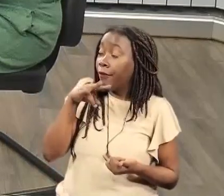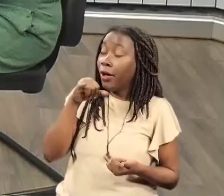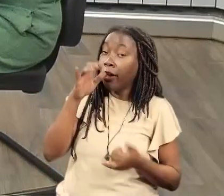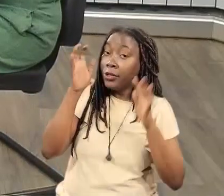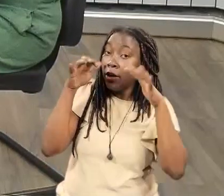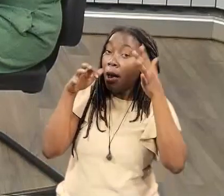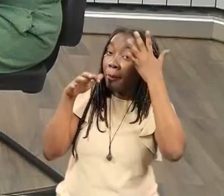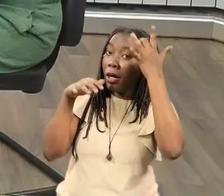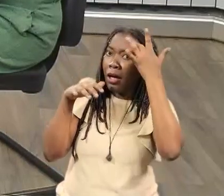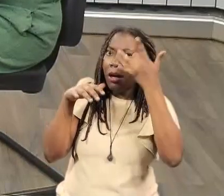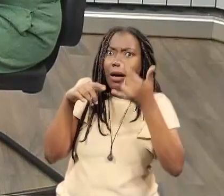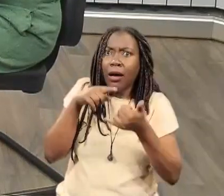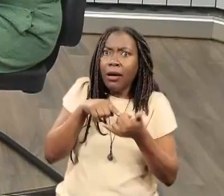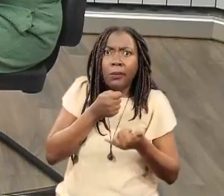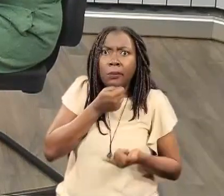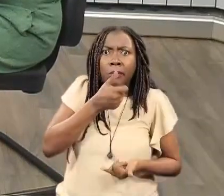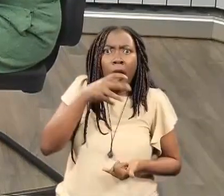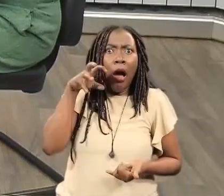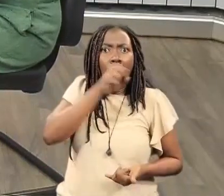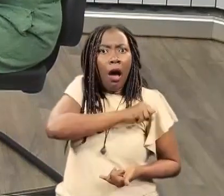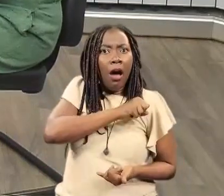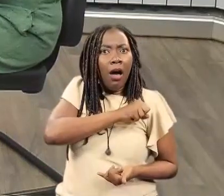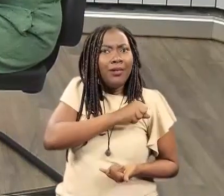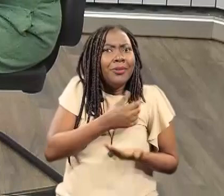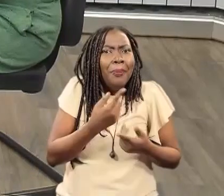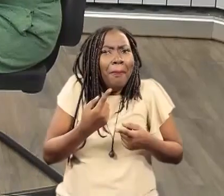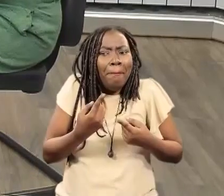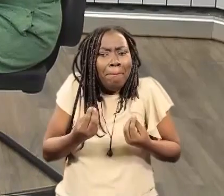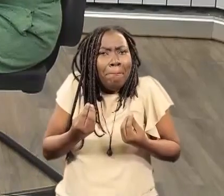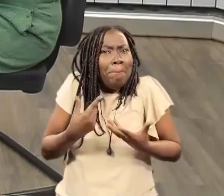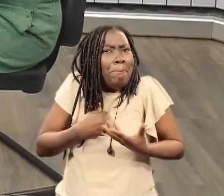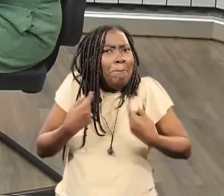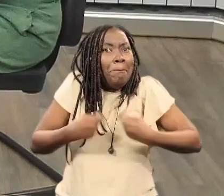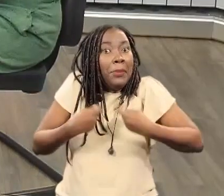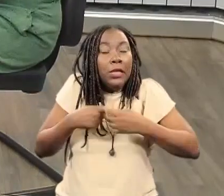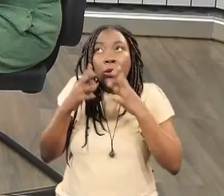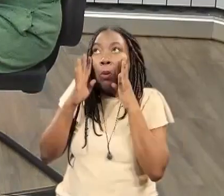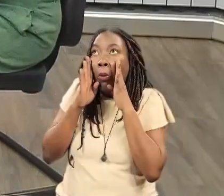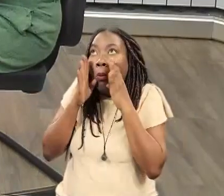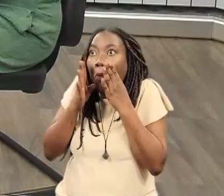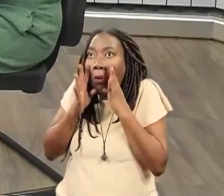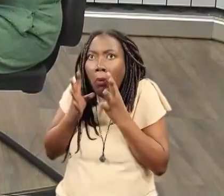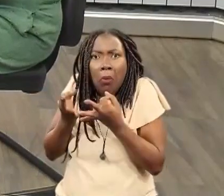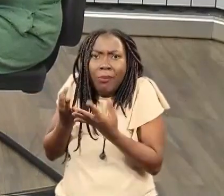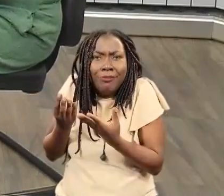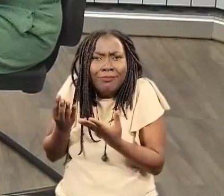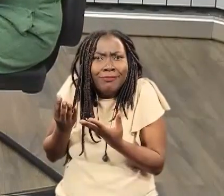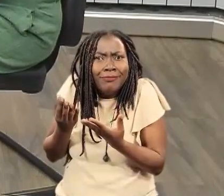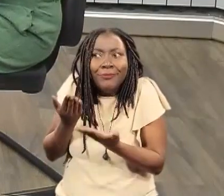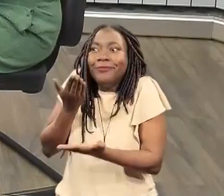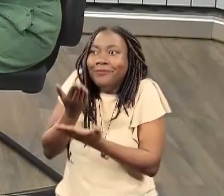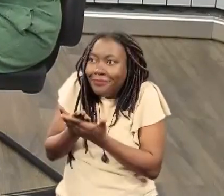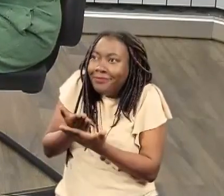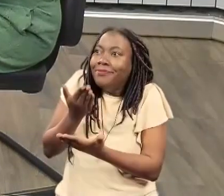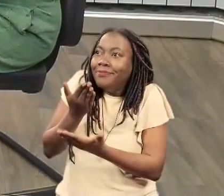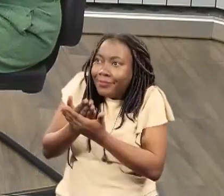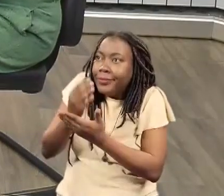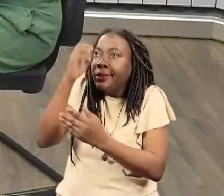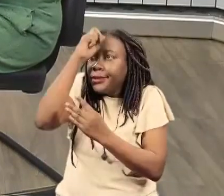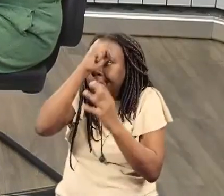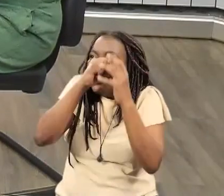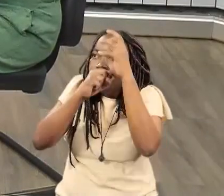em questão de segundos. Então por que eu preciso me concentrar em estudar ou